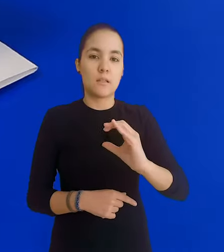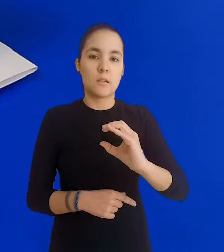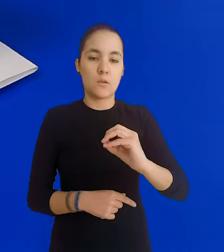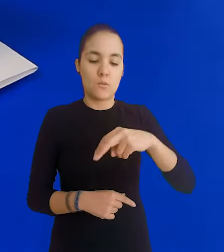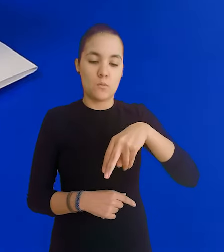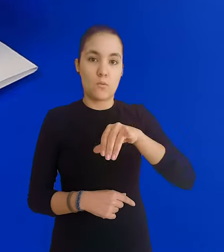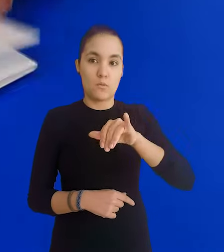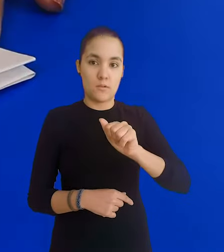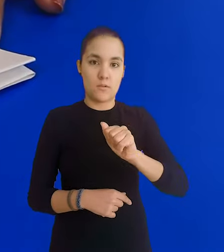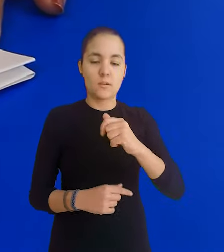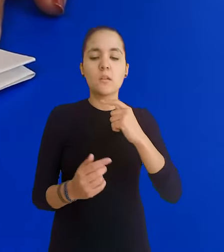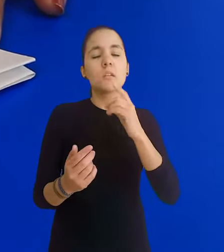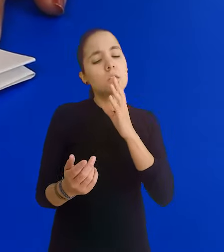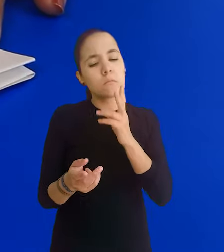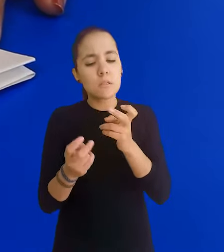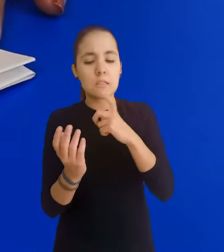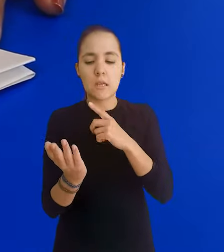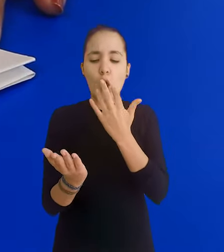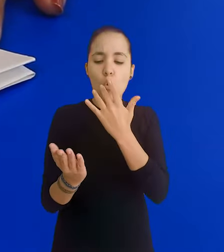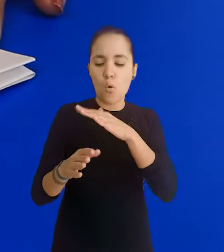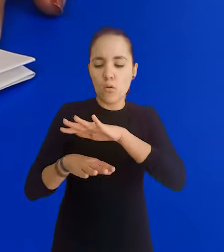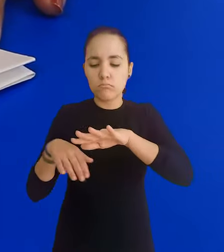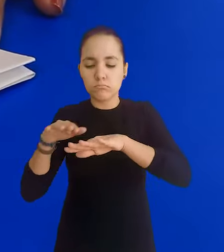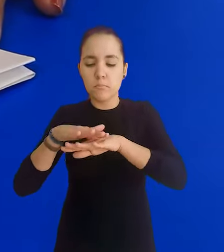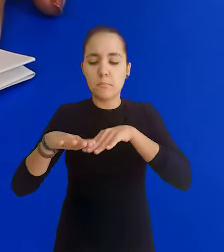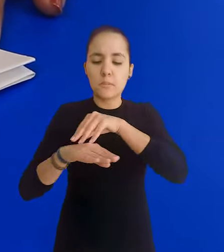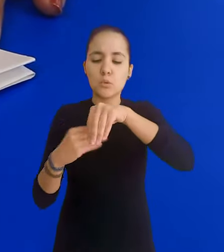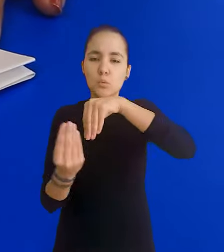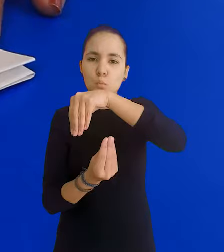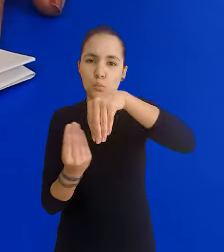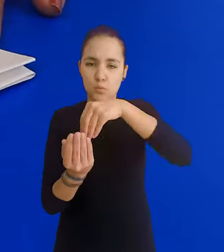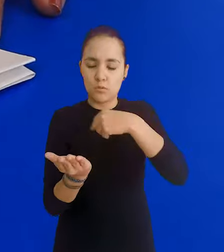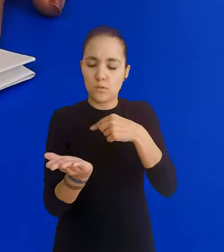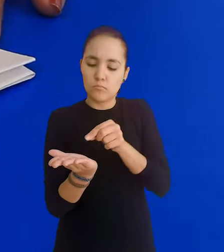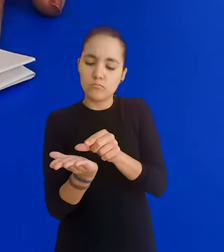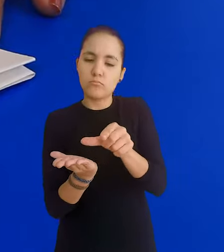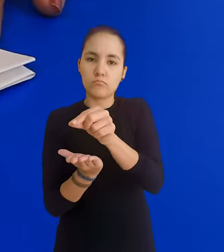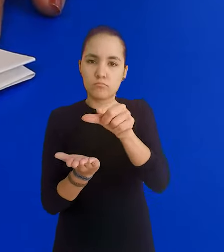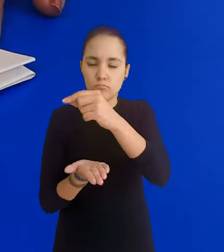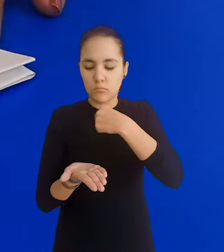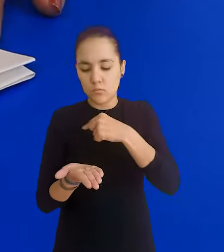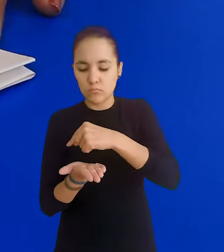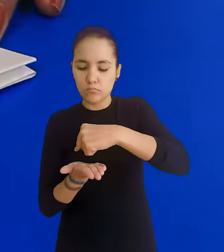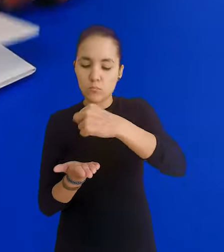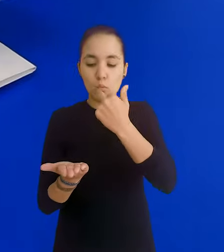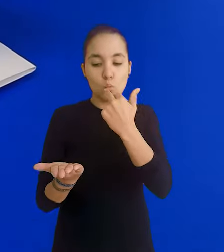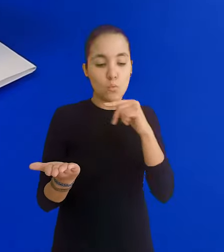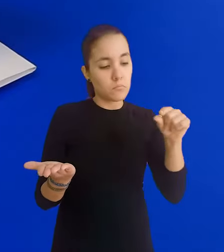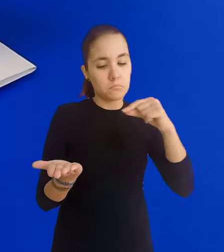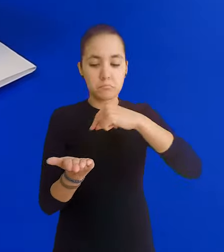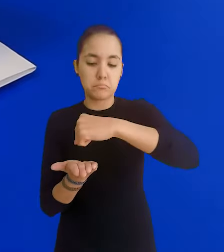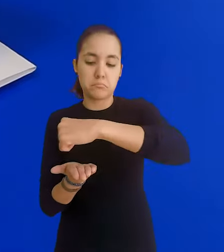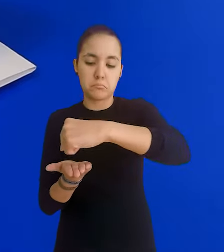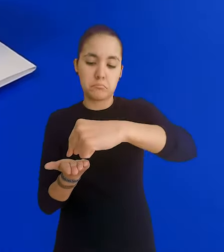meio misturadas entre o caule, entre as folhas, que são pétalas, né, dessa flor. Então eu vou selecionando algumas